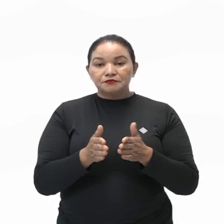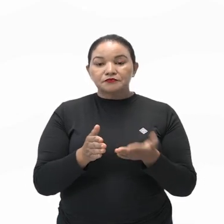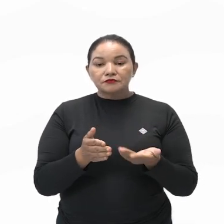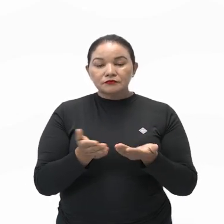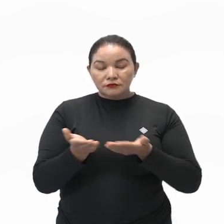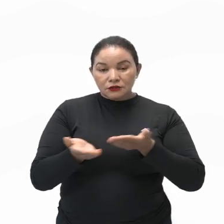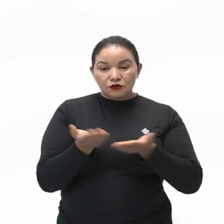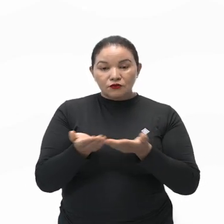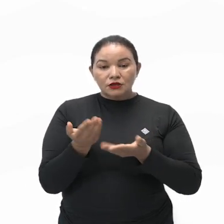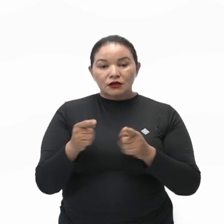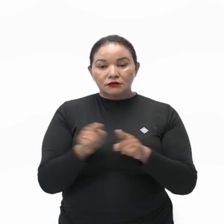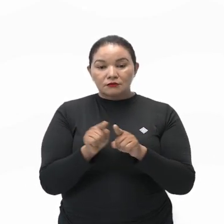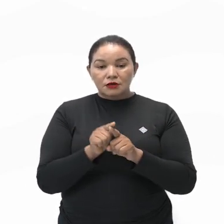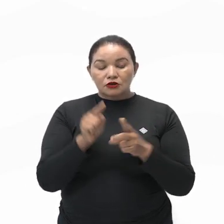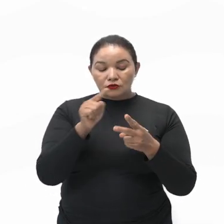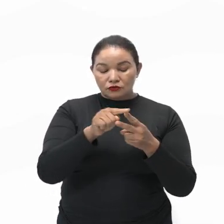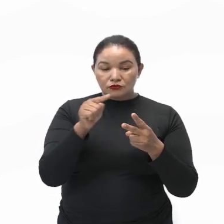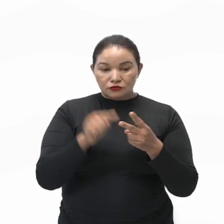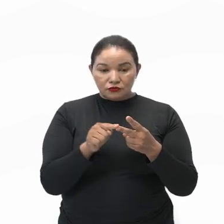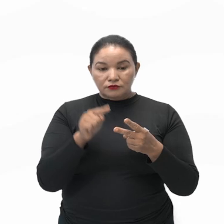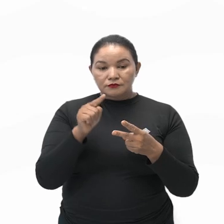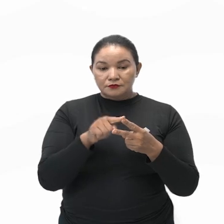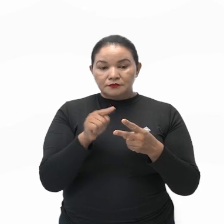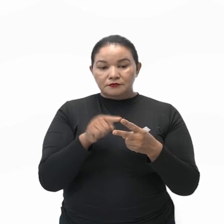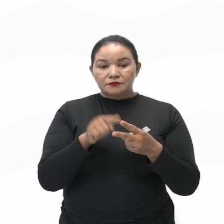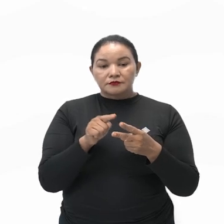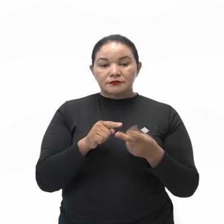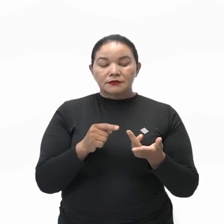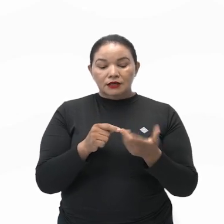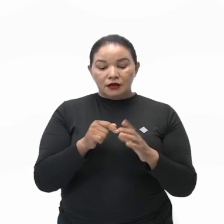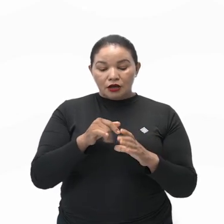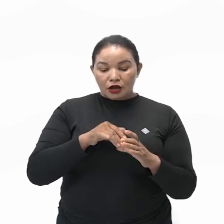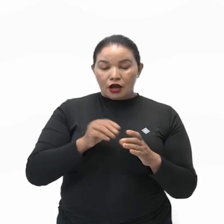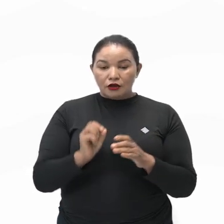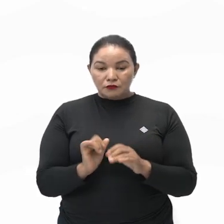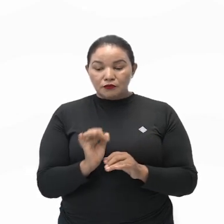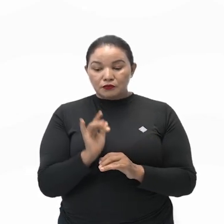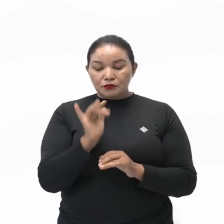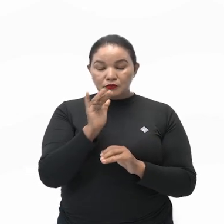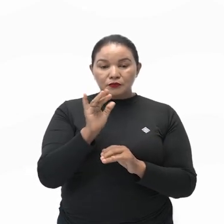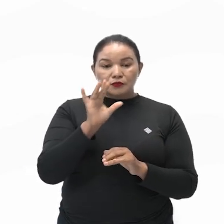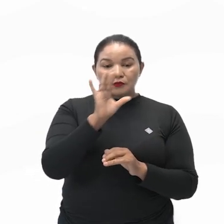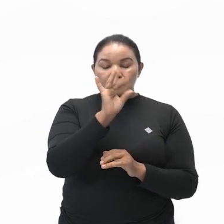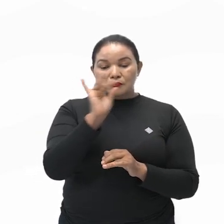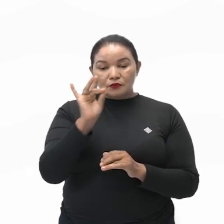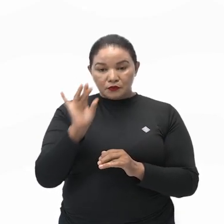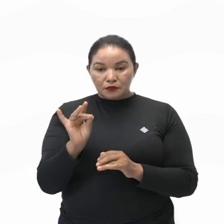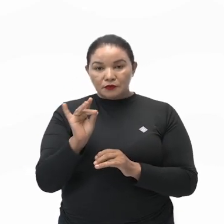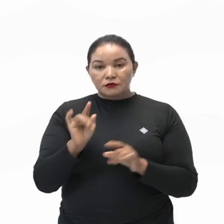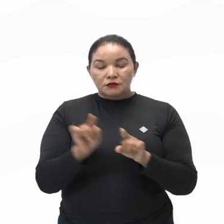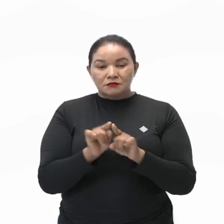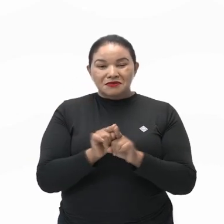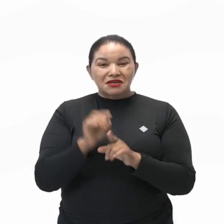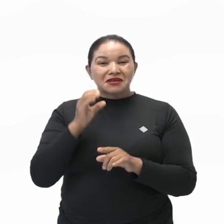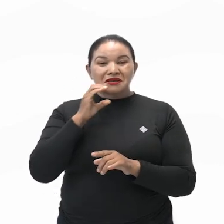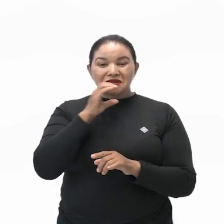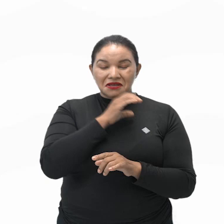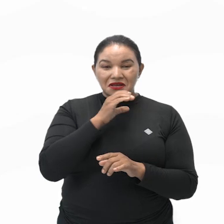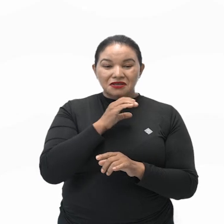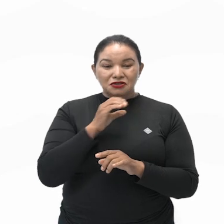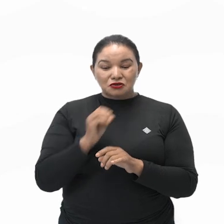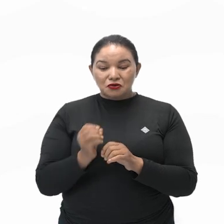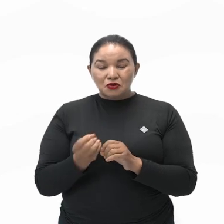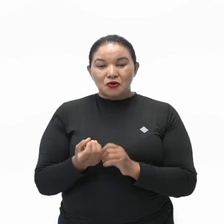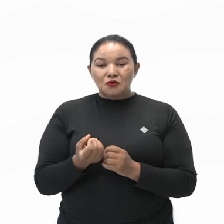são citados dois. A destilação, que é um processo onde ocorre o aquecimento dessa substância,